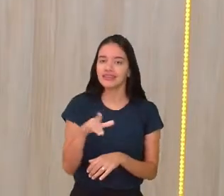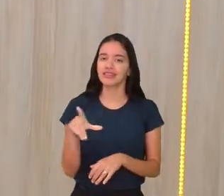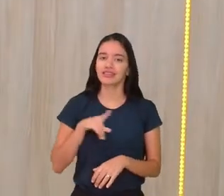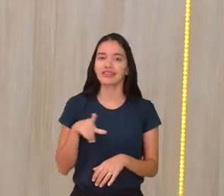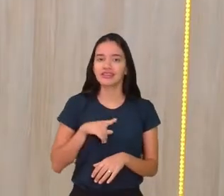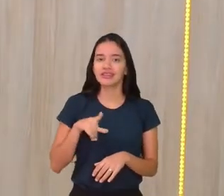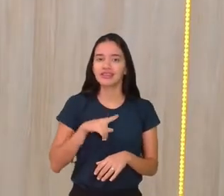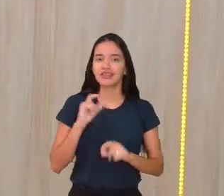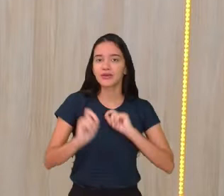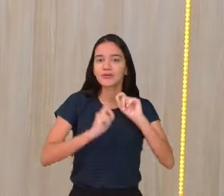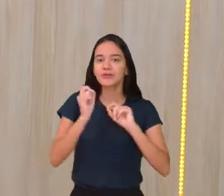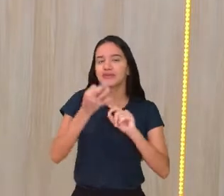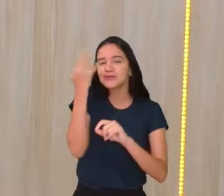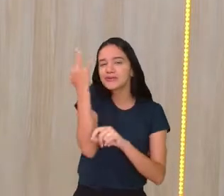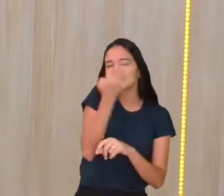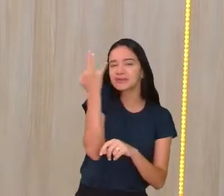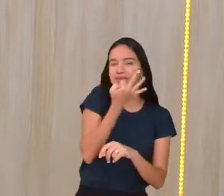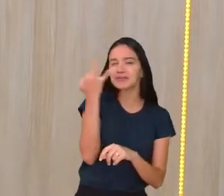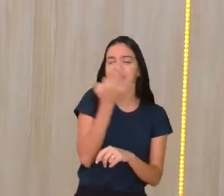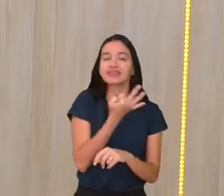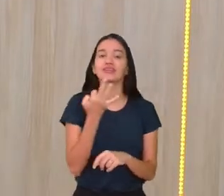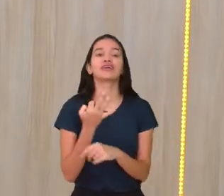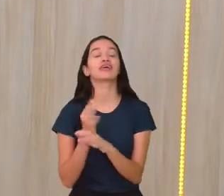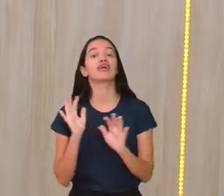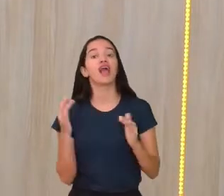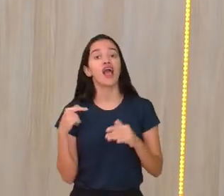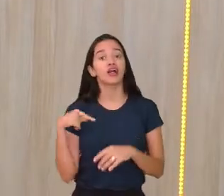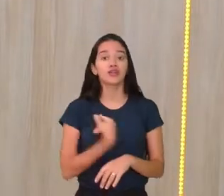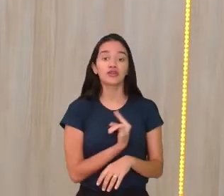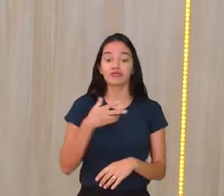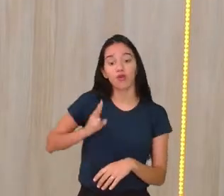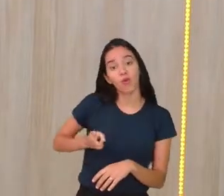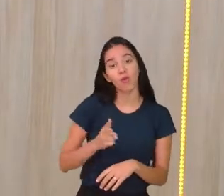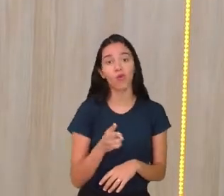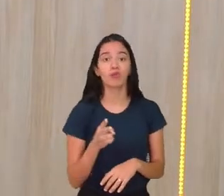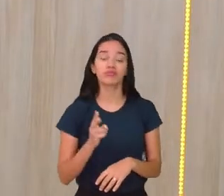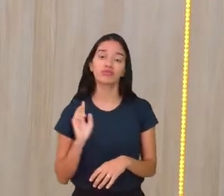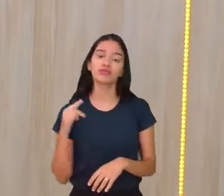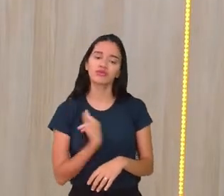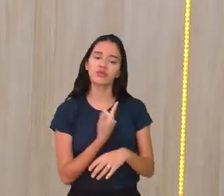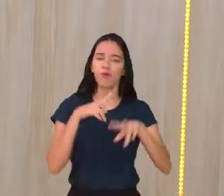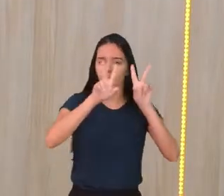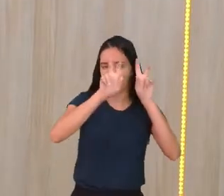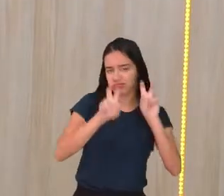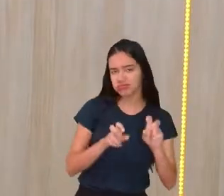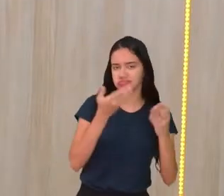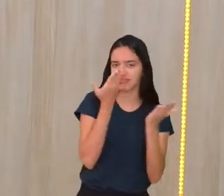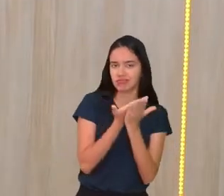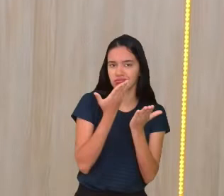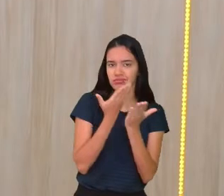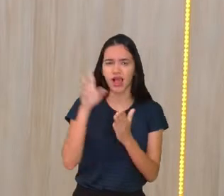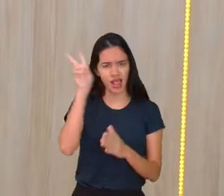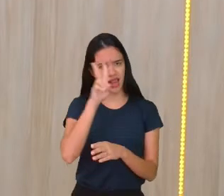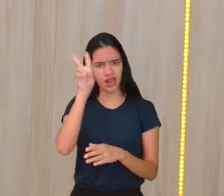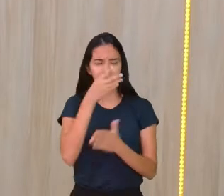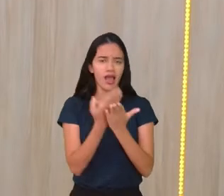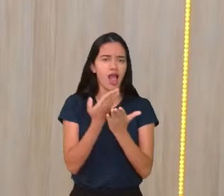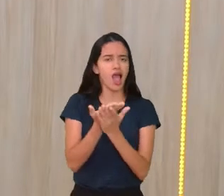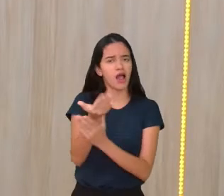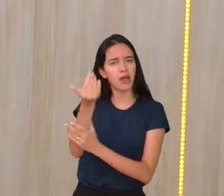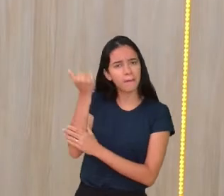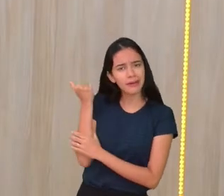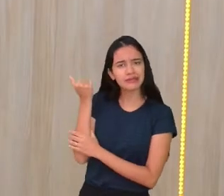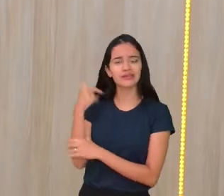também tem o rosto lindo. E aí a gente vai dar continuidade aqui nos nossos assuntos. Se lembra que na aula passada